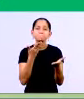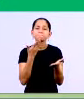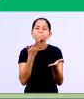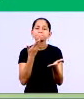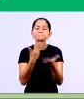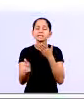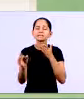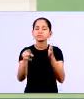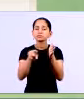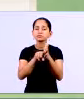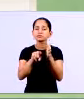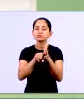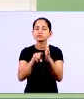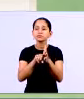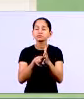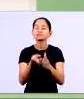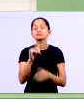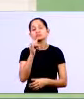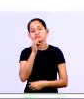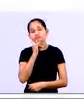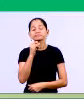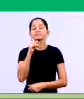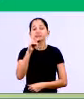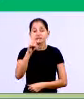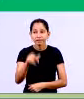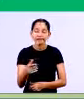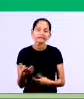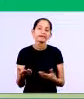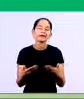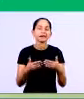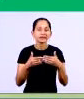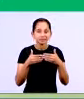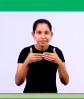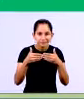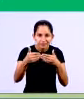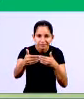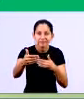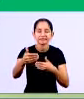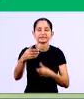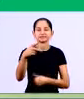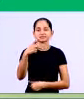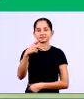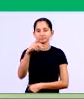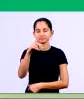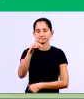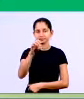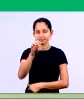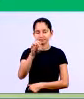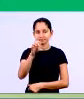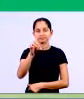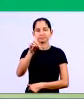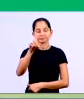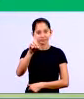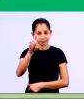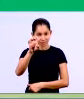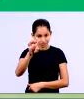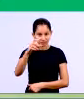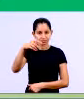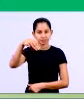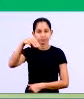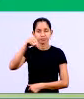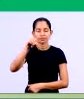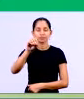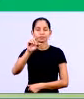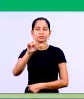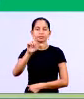assim, professora? Como assim? É o caso de pé de moleque. Isso. Por exemplo, até eu brinco, né, que